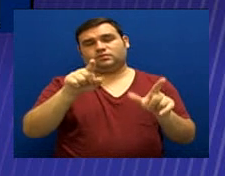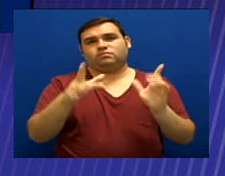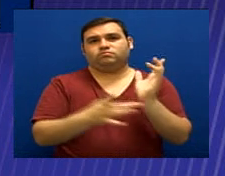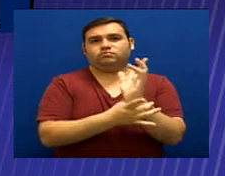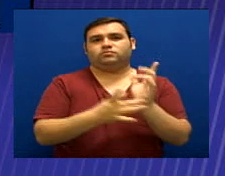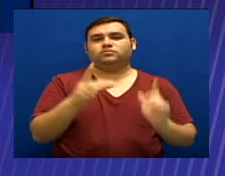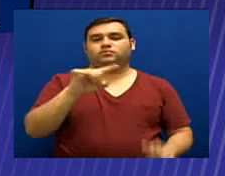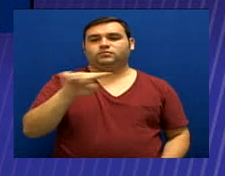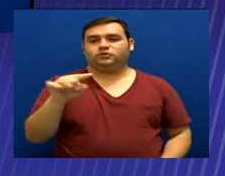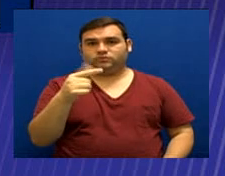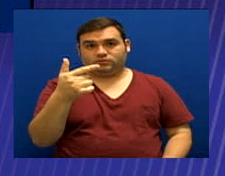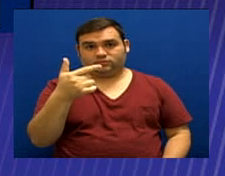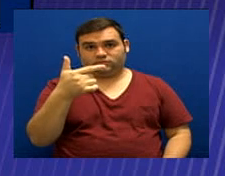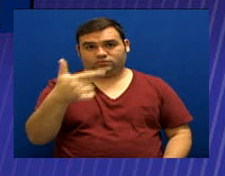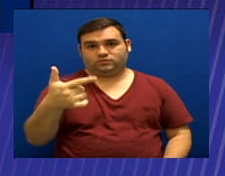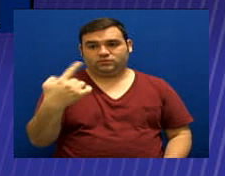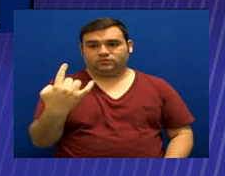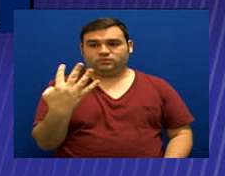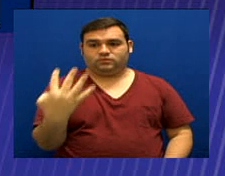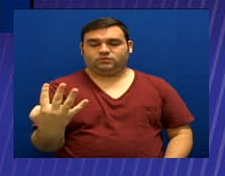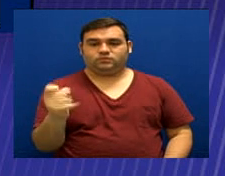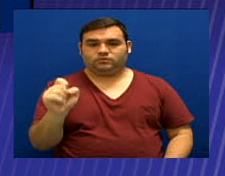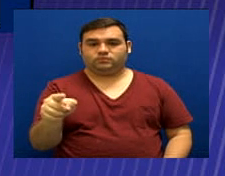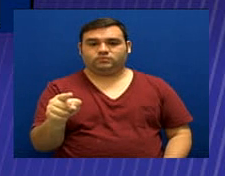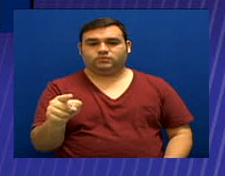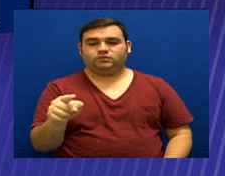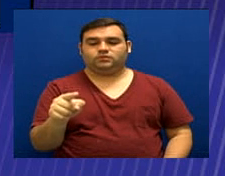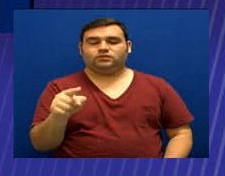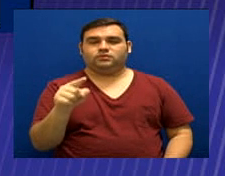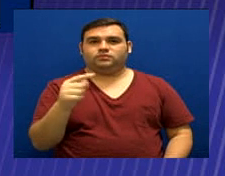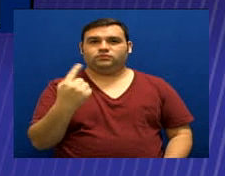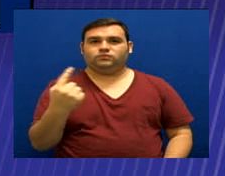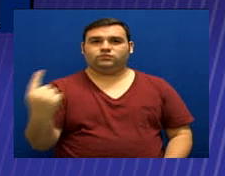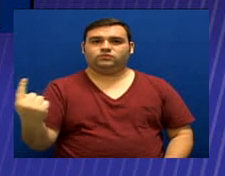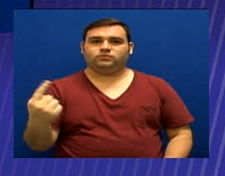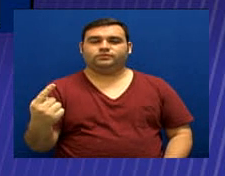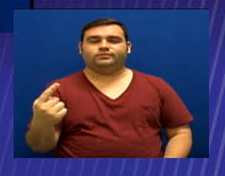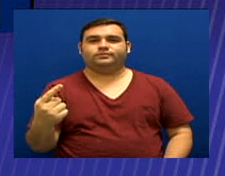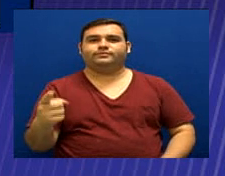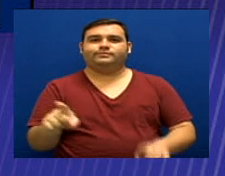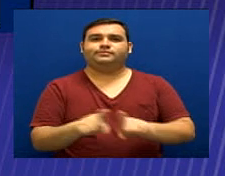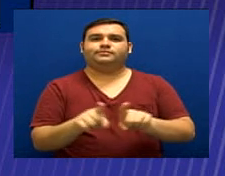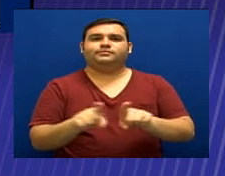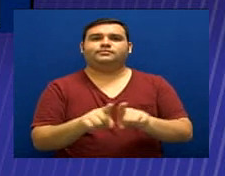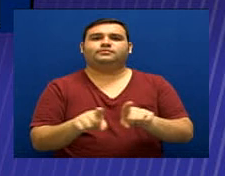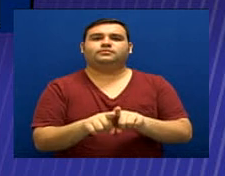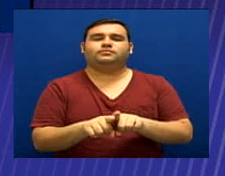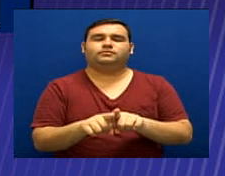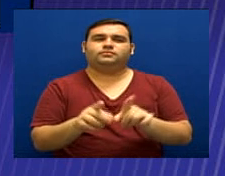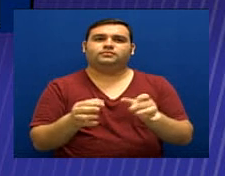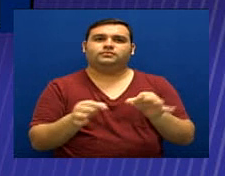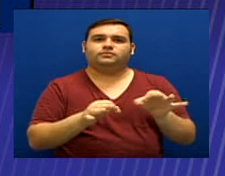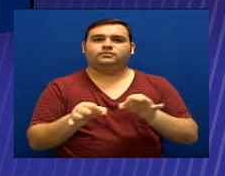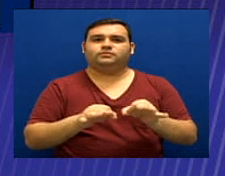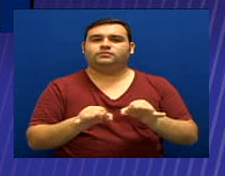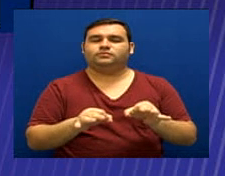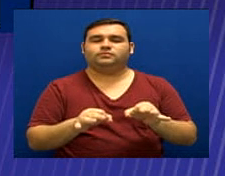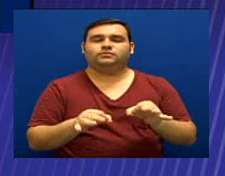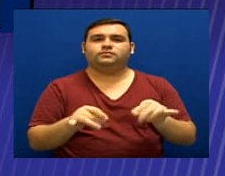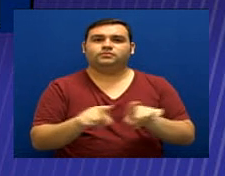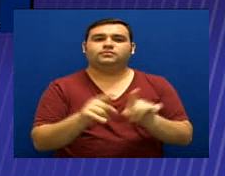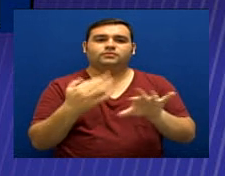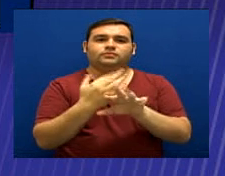menos 214 1611 aí nós temos um na observação a fazer conforme metodologia